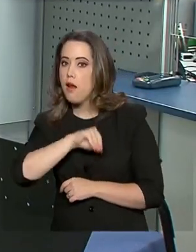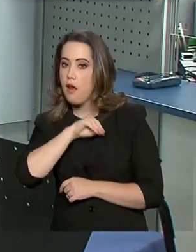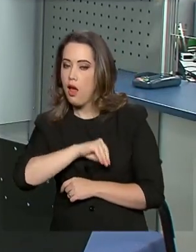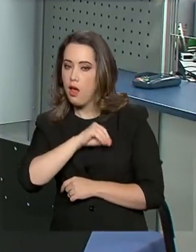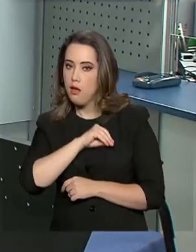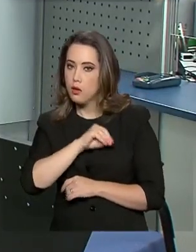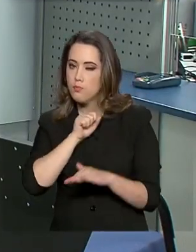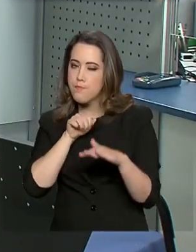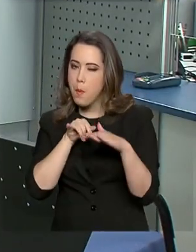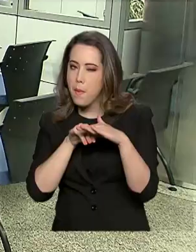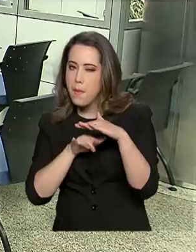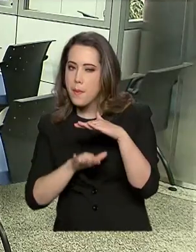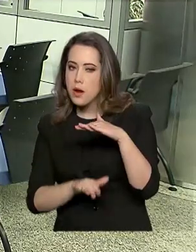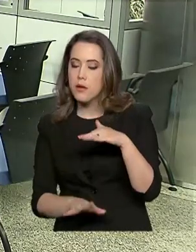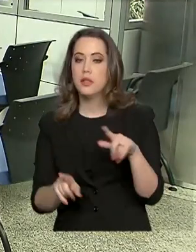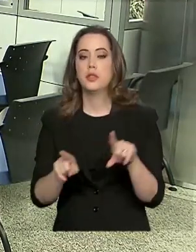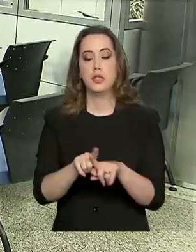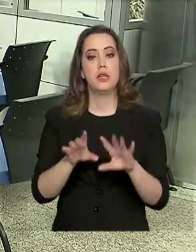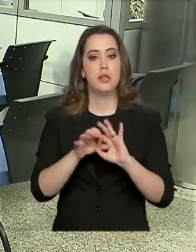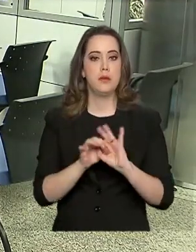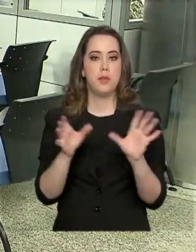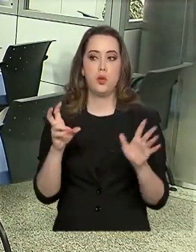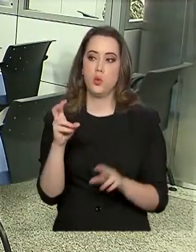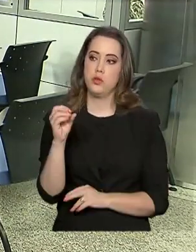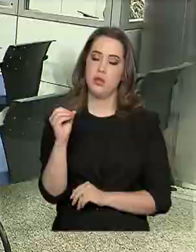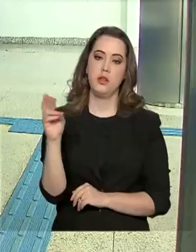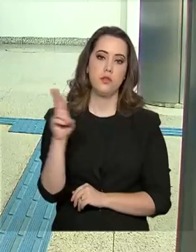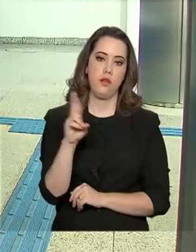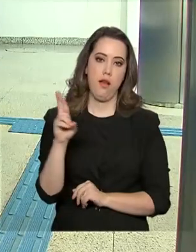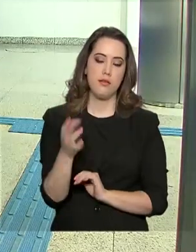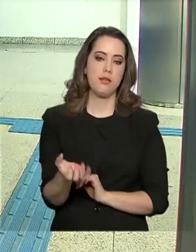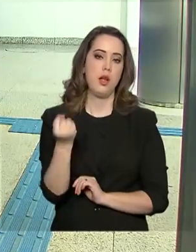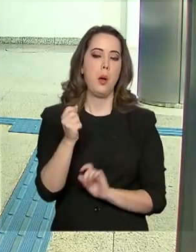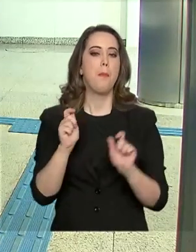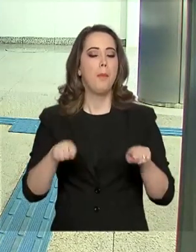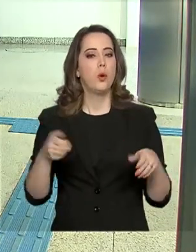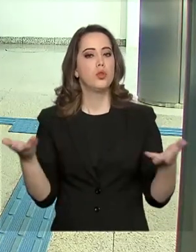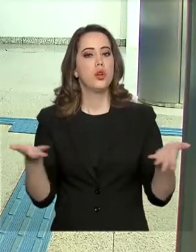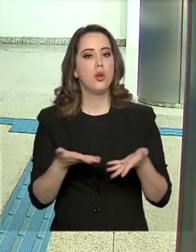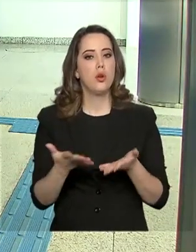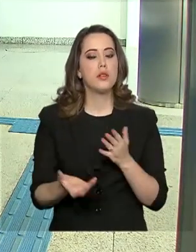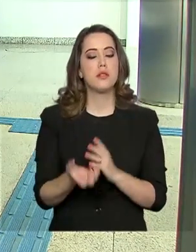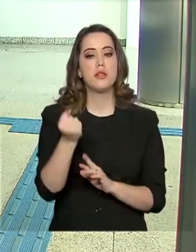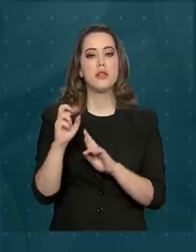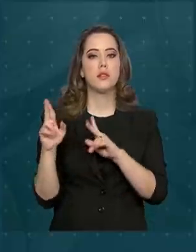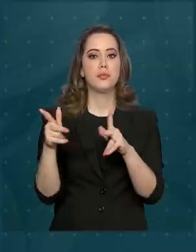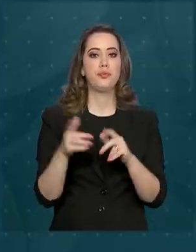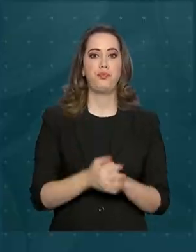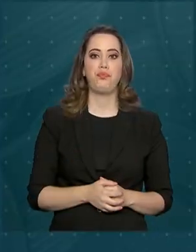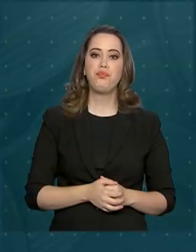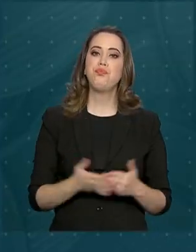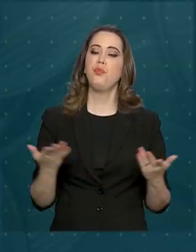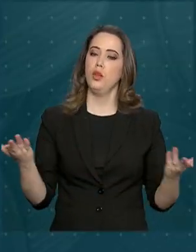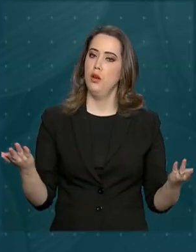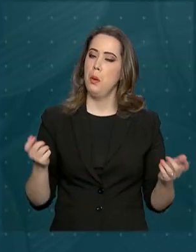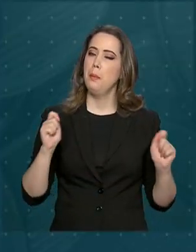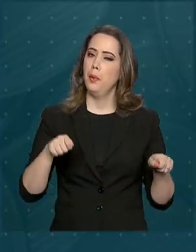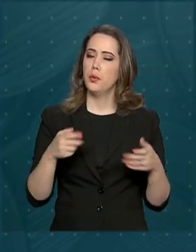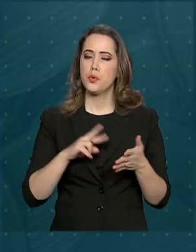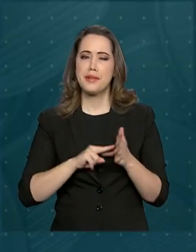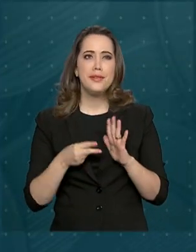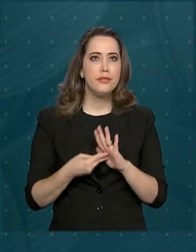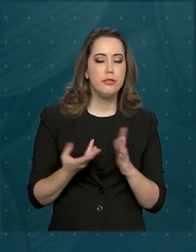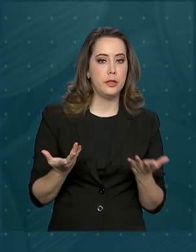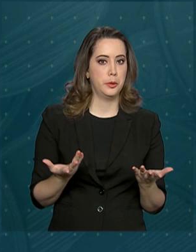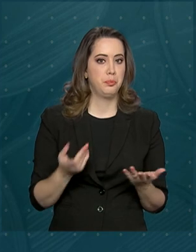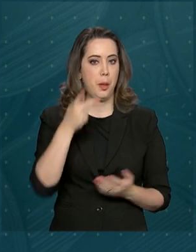provisória que autorizou a retirada de R$ 500 foi publicada poderá agora sacar a diferença. Ou seja, o cidadão